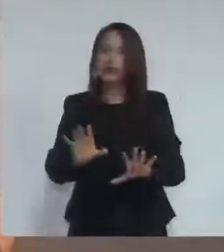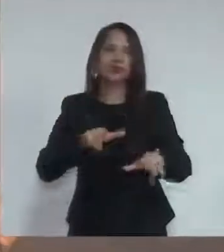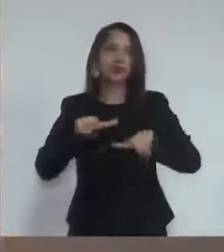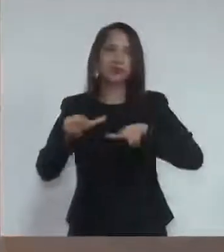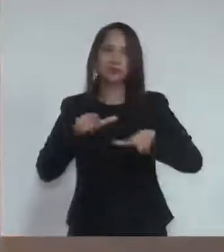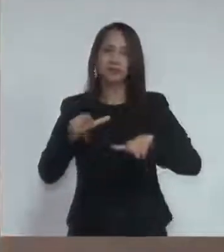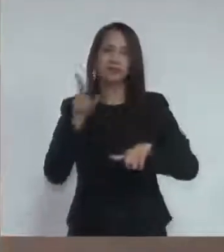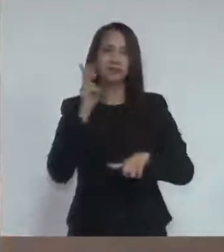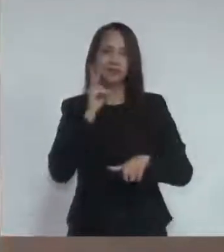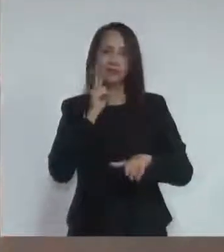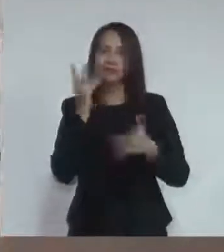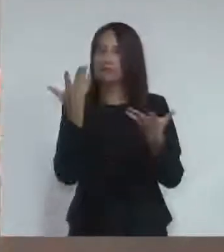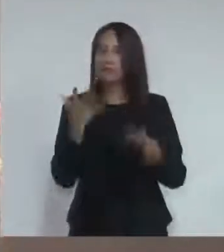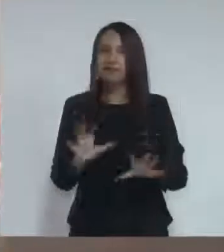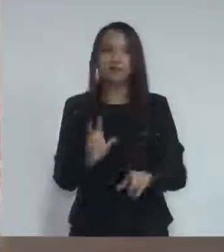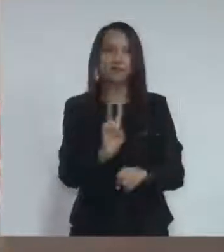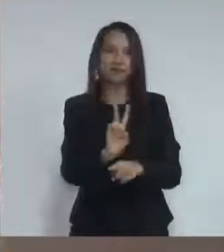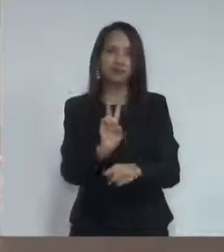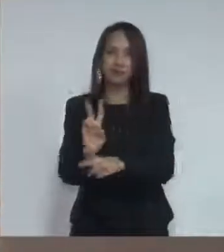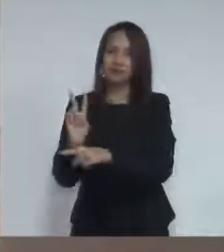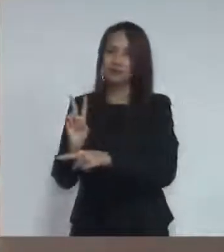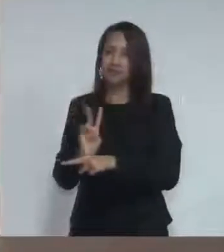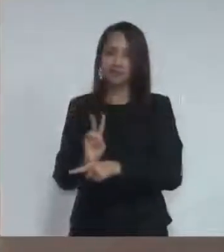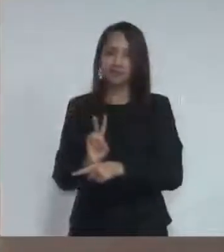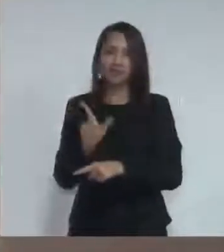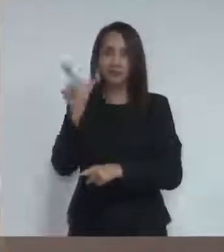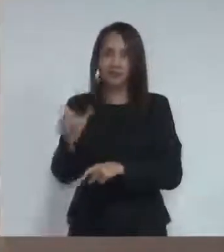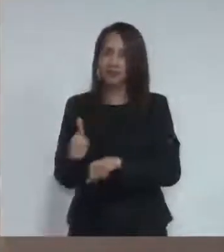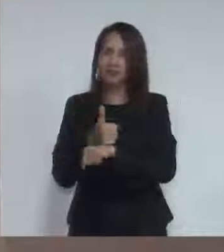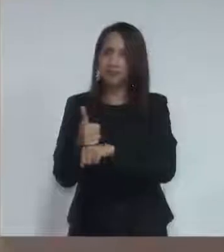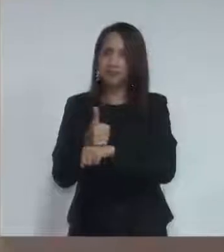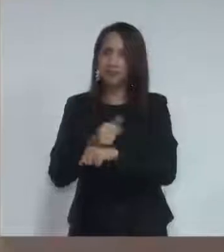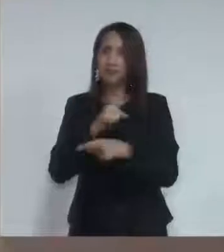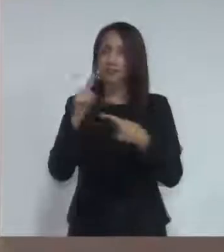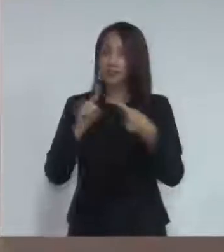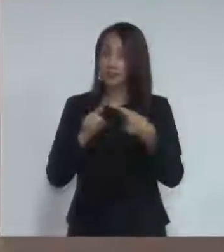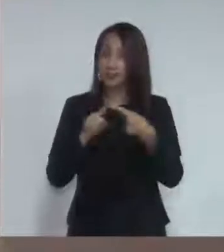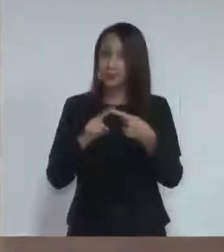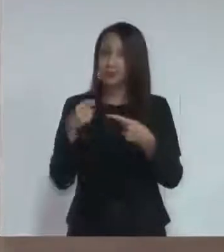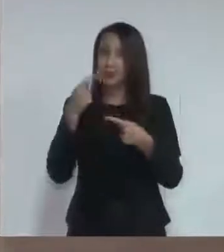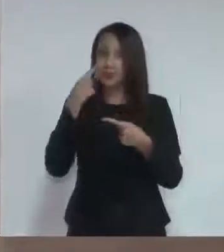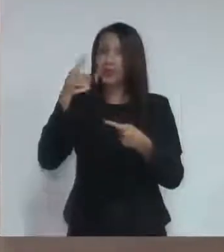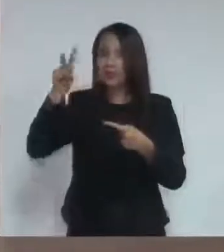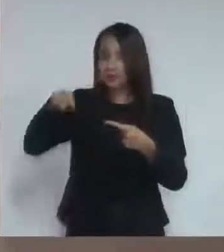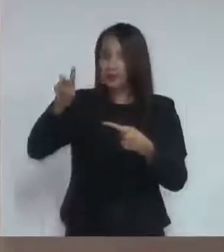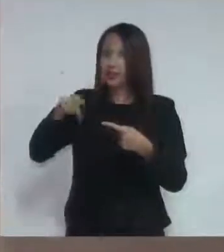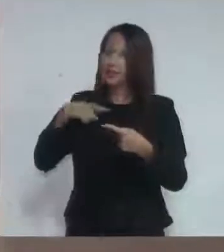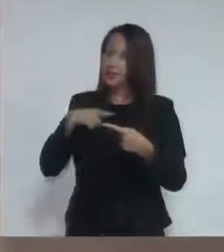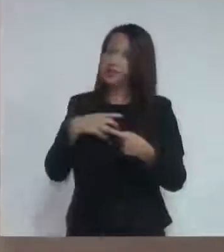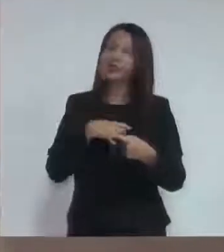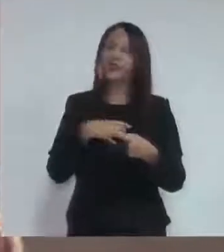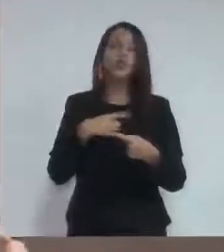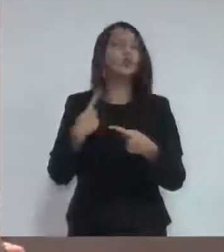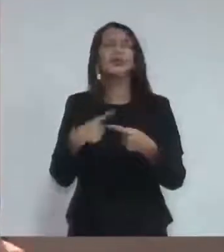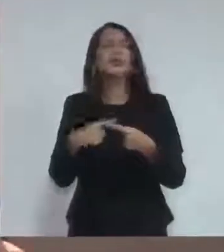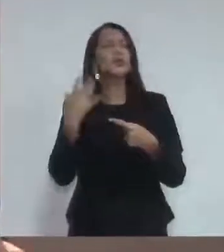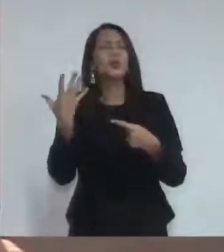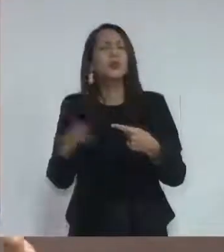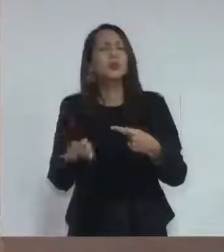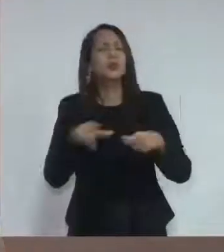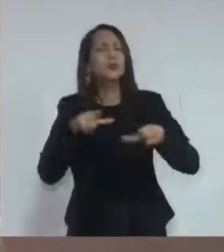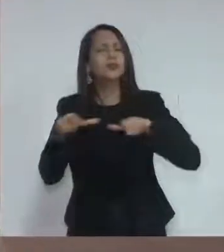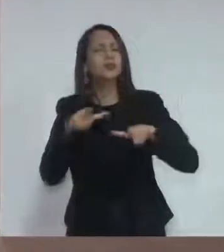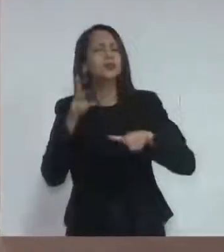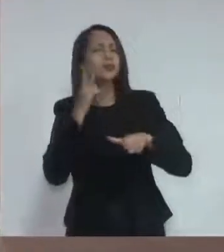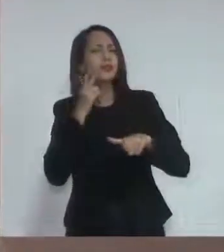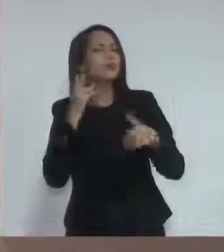cidade, não é? Não quiseram ser cuidadores, não é? Primeiro ponto, a gente tem que analisar essa situação. Por que eles não querem trabalhar em